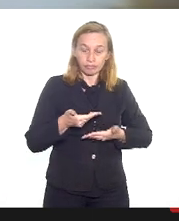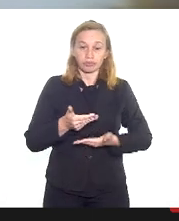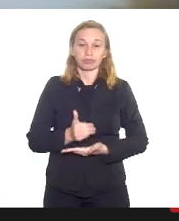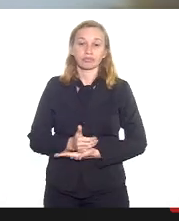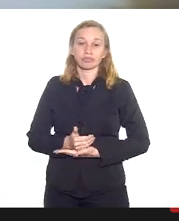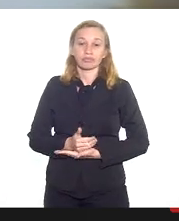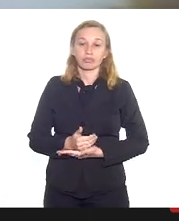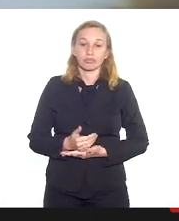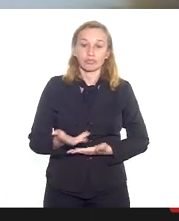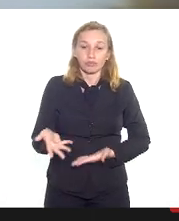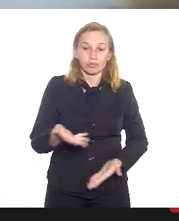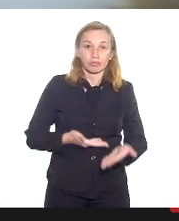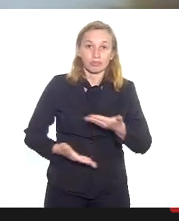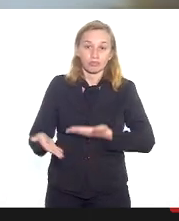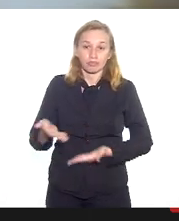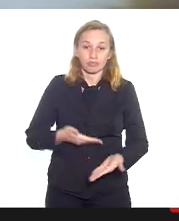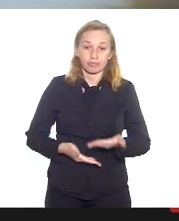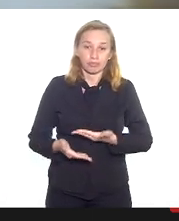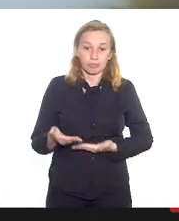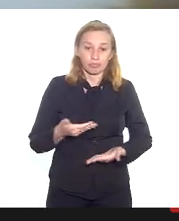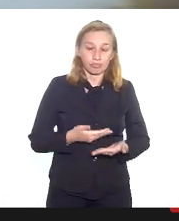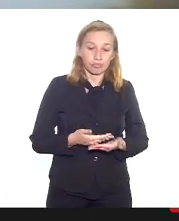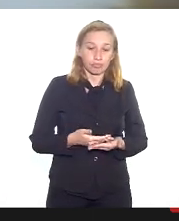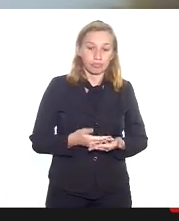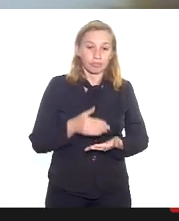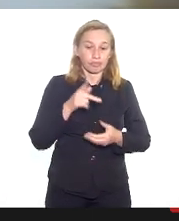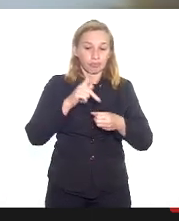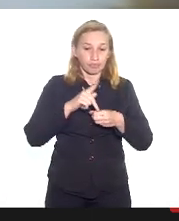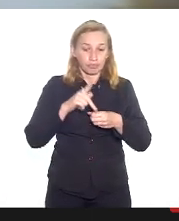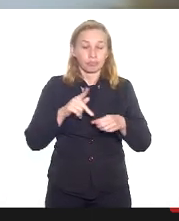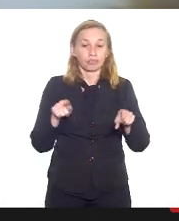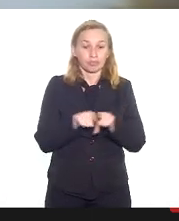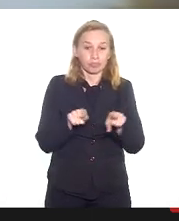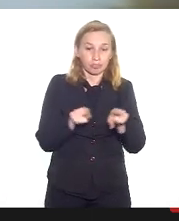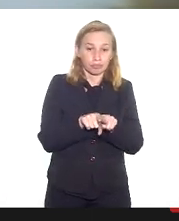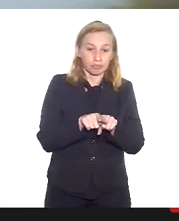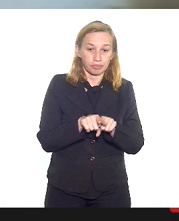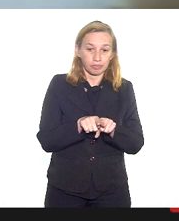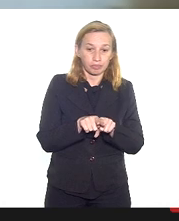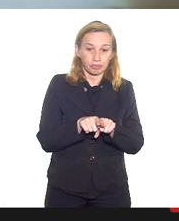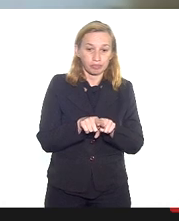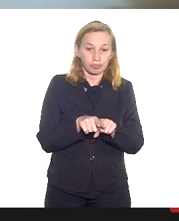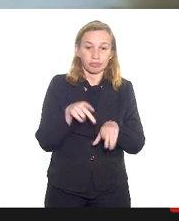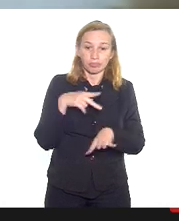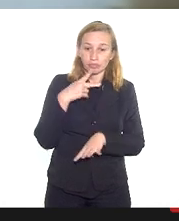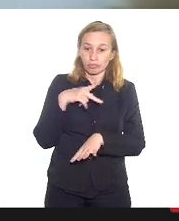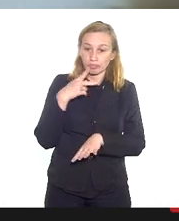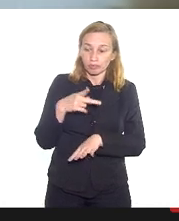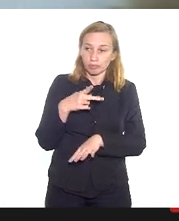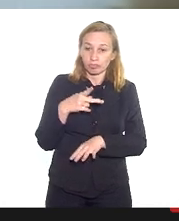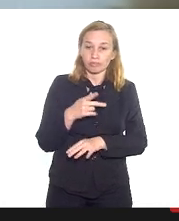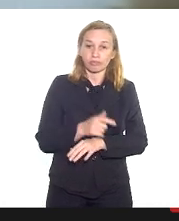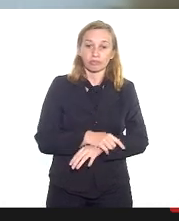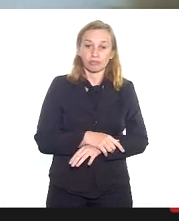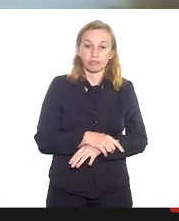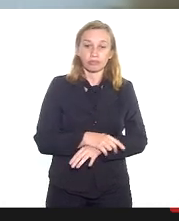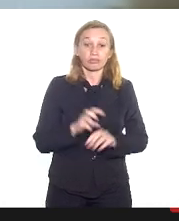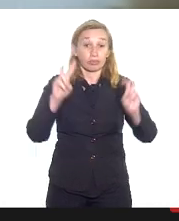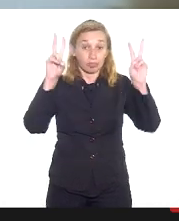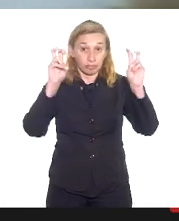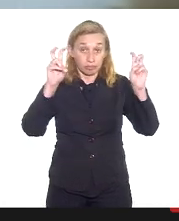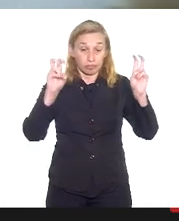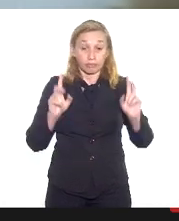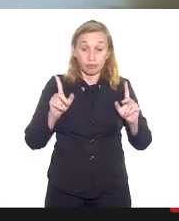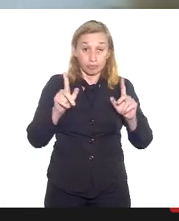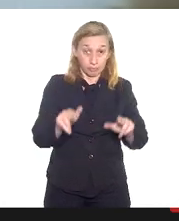têm parcerias com a Petrobras também, de fazer a exposição sobre o tema